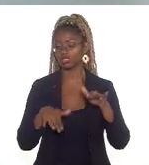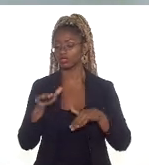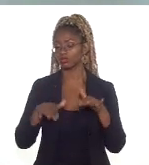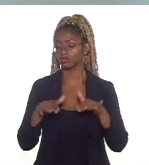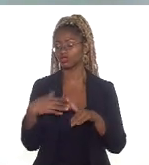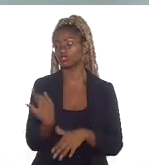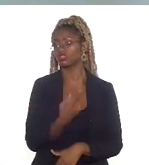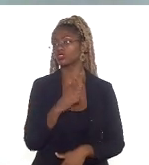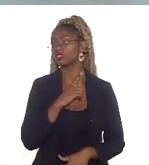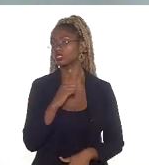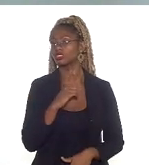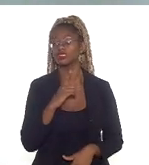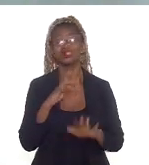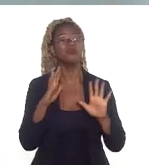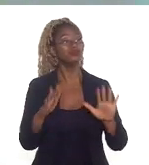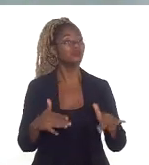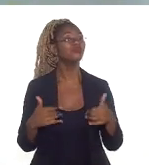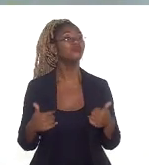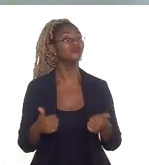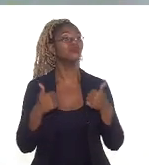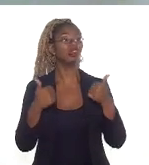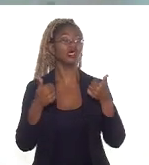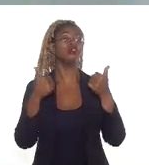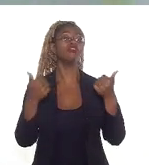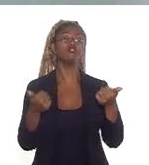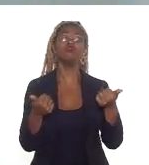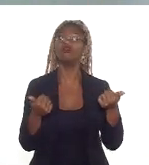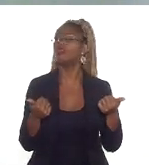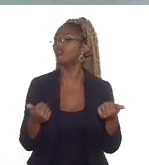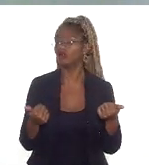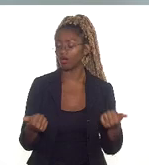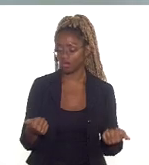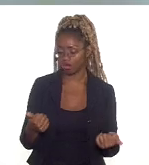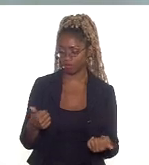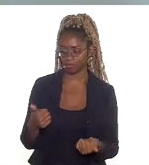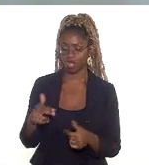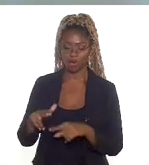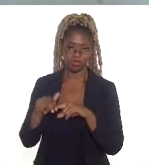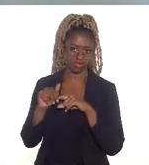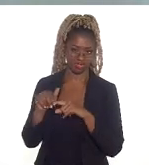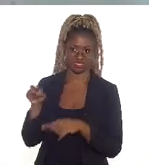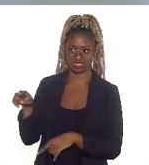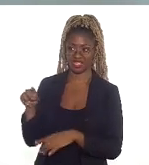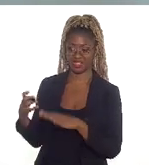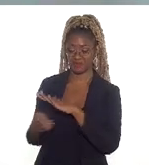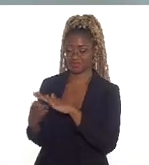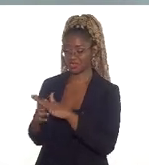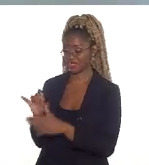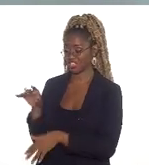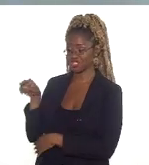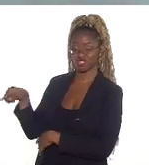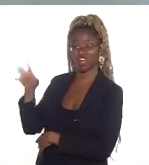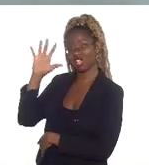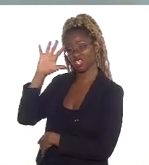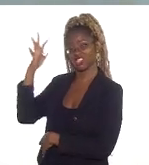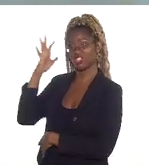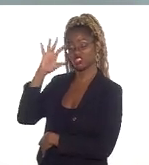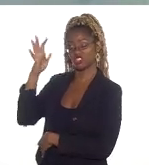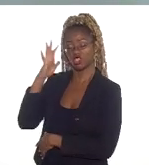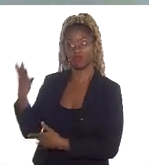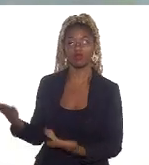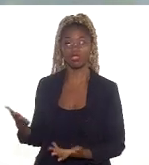gente teria mais armas para não deixar isso a critério exclusivo das empresas, porque, pelo que eu entendi, a decisão, essa tomada de decisão sobre